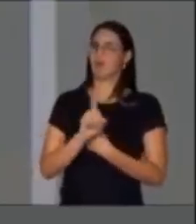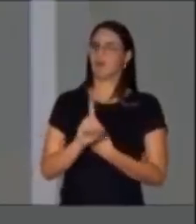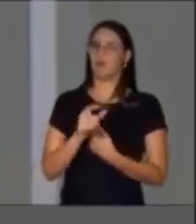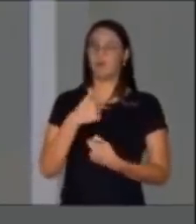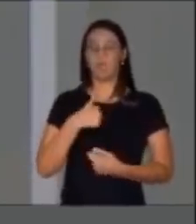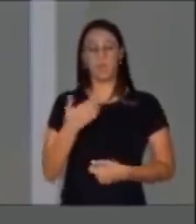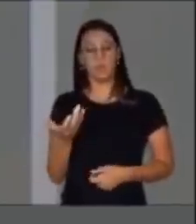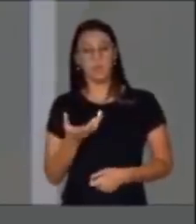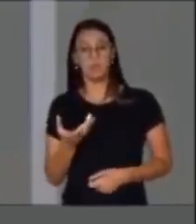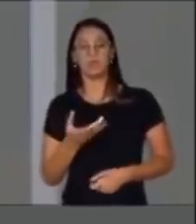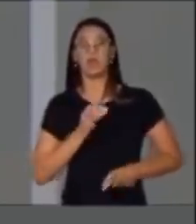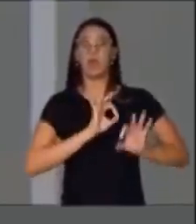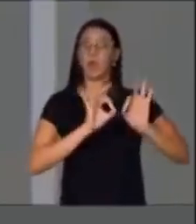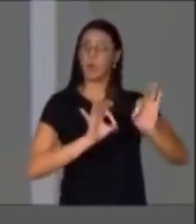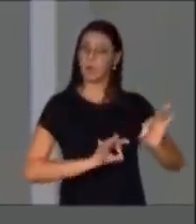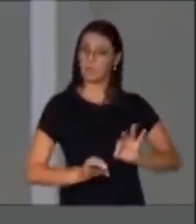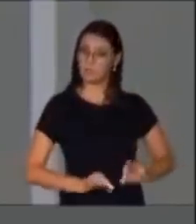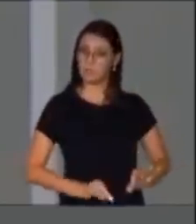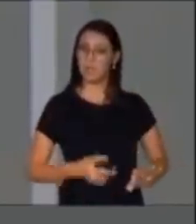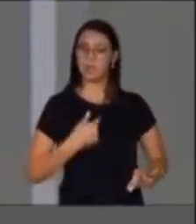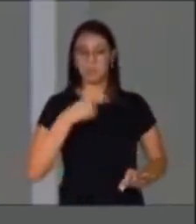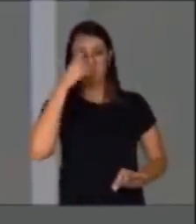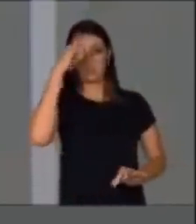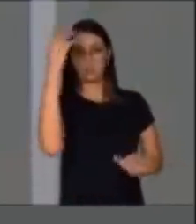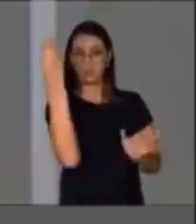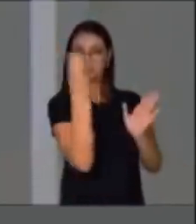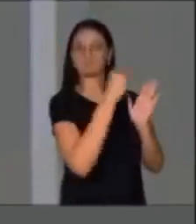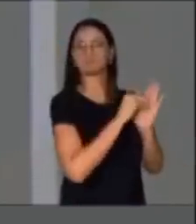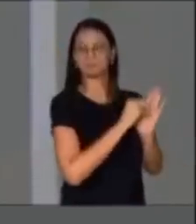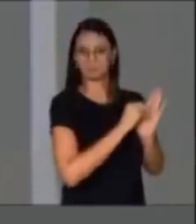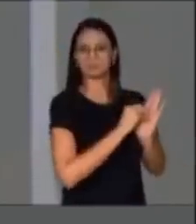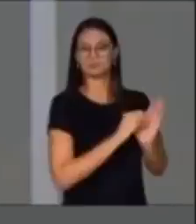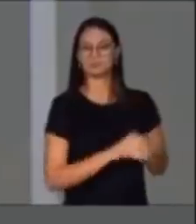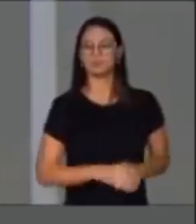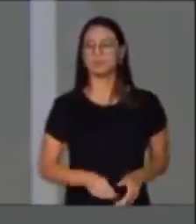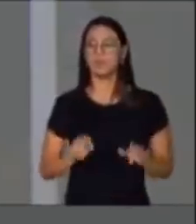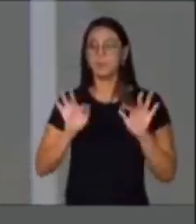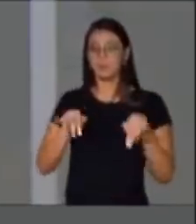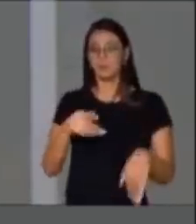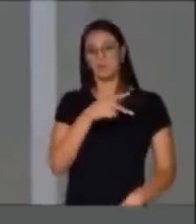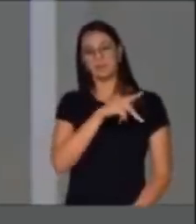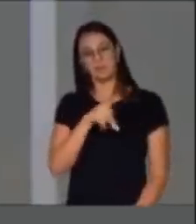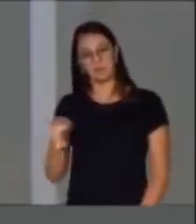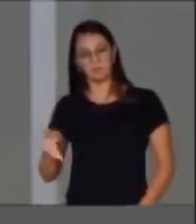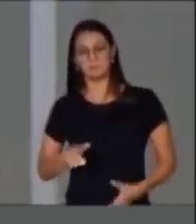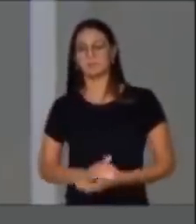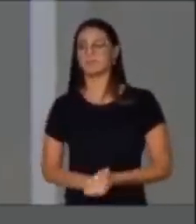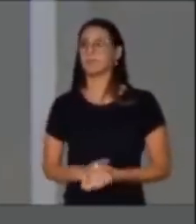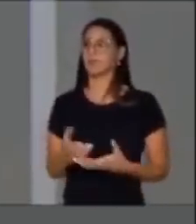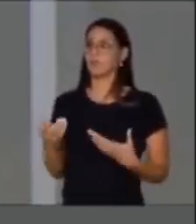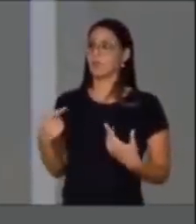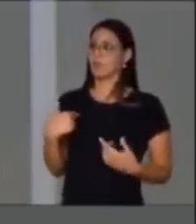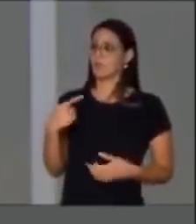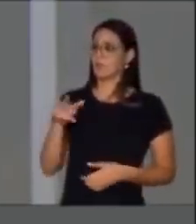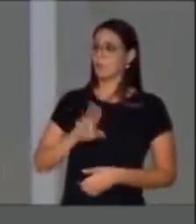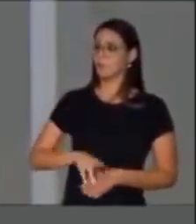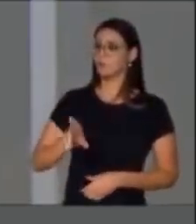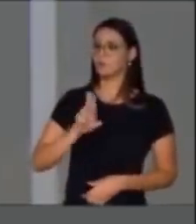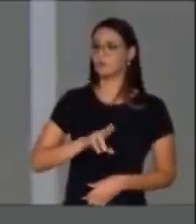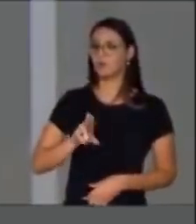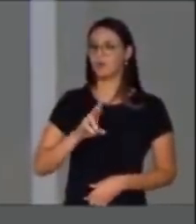pedra, mas queria colocar algo no lugar. E para finalizar, senhor presidente, quero dizer que estou usando uma